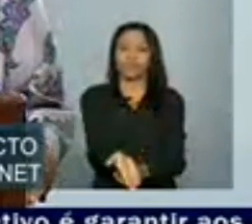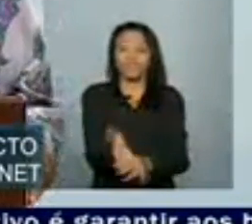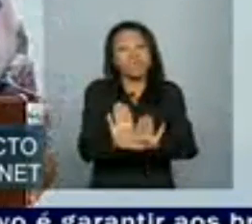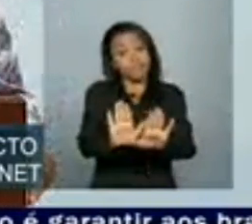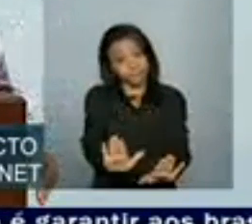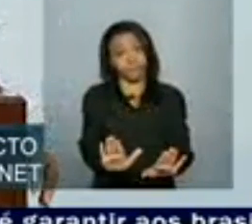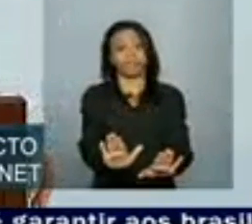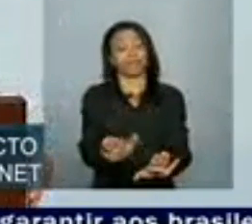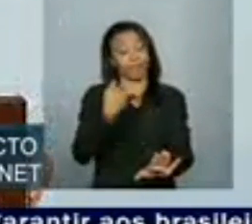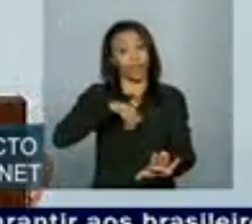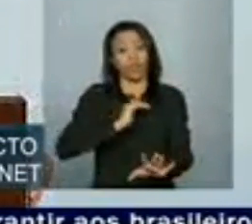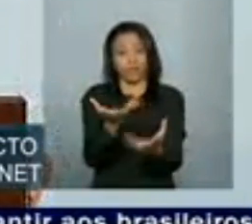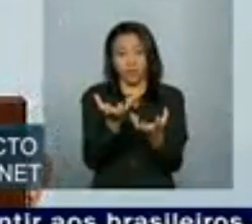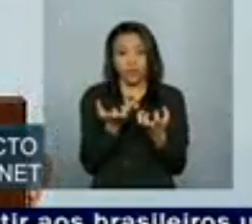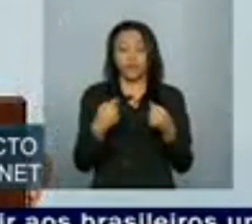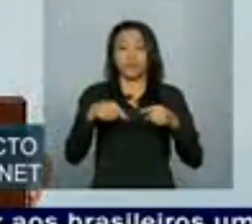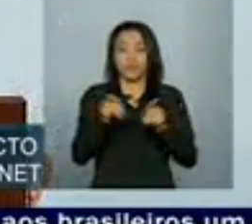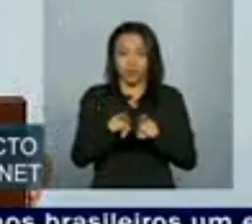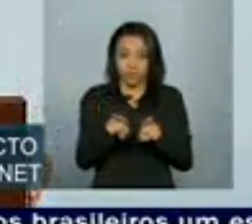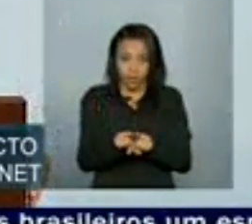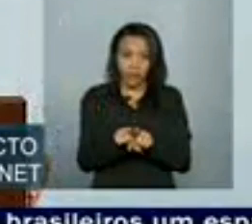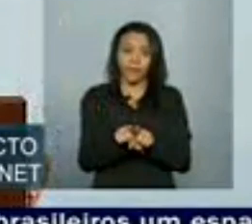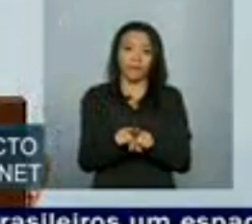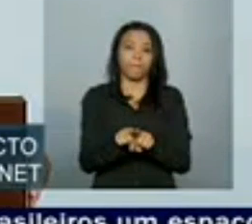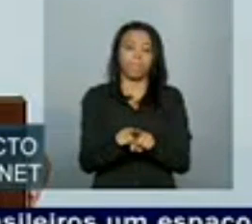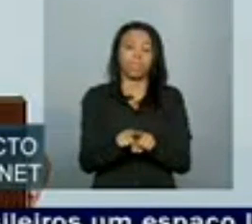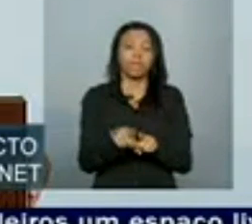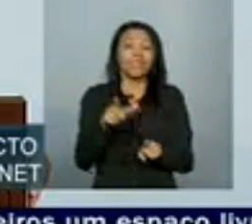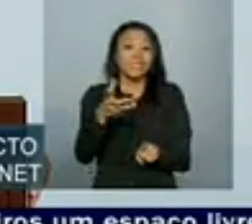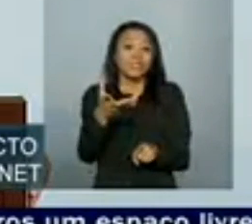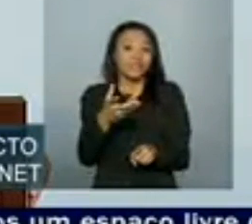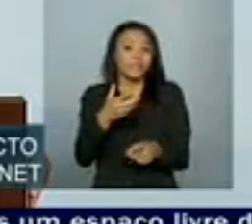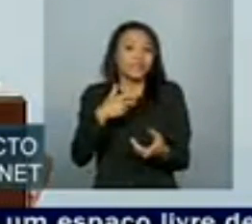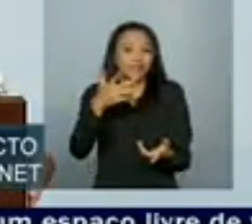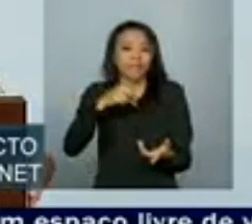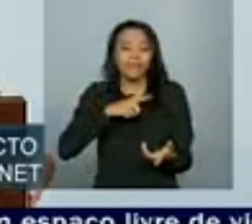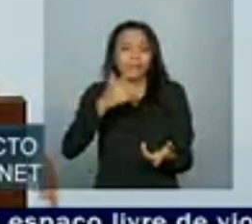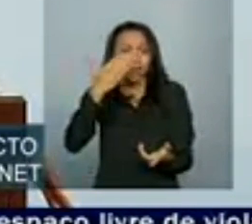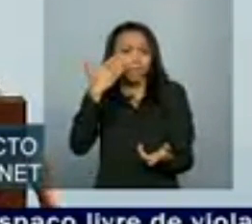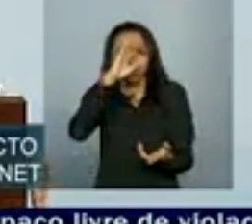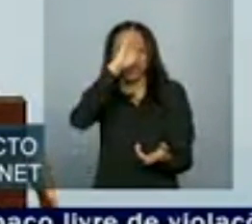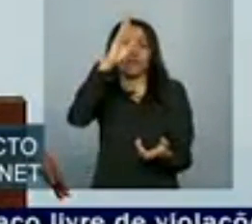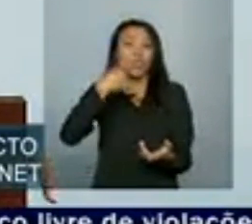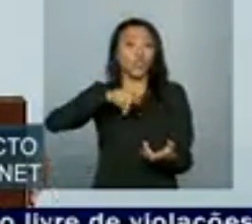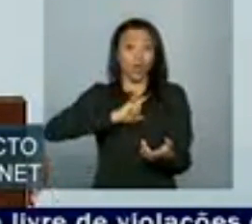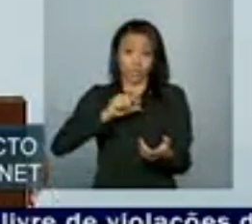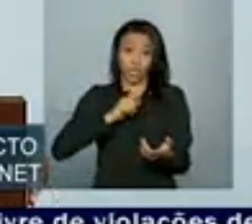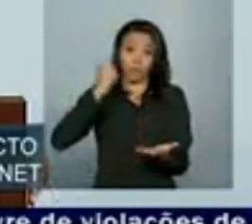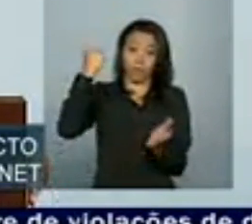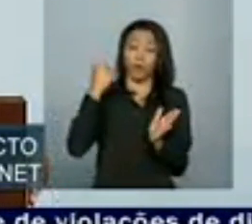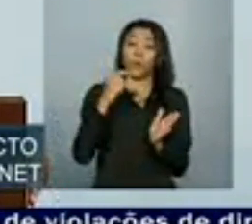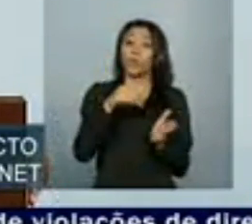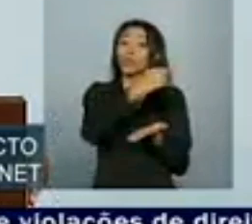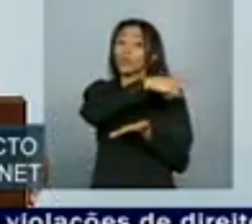Mas nós queremos também ser protagonistas porque temos um marco civil